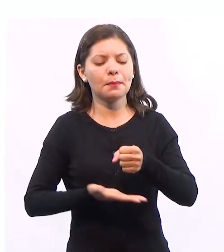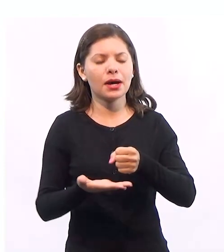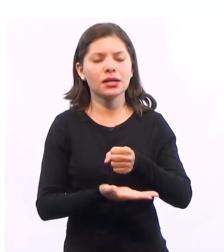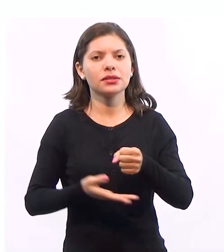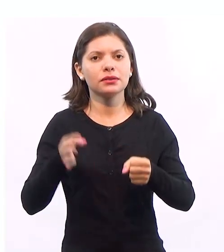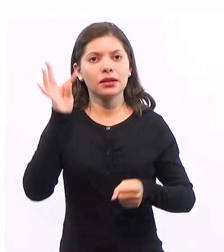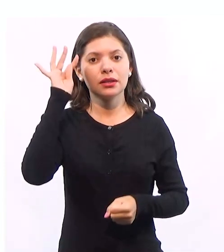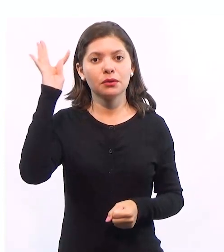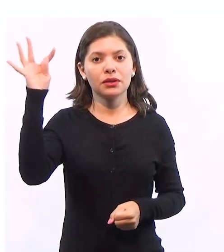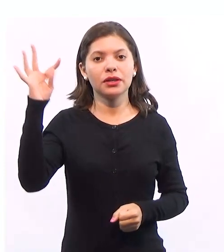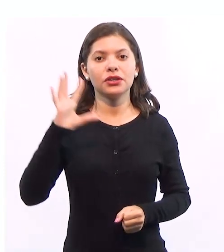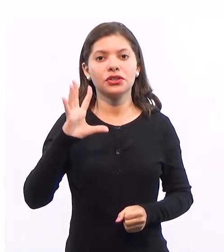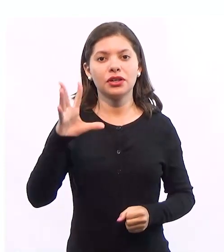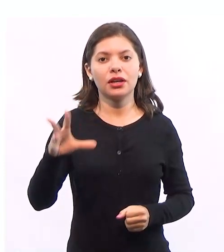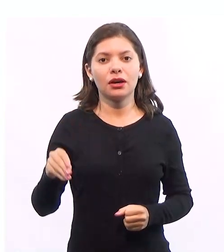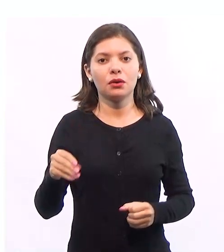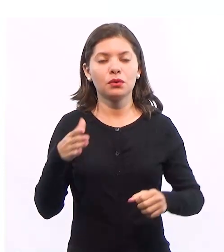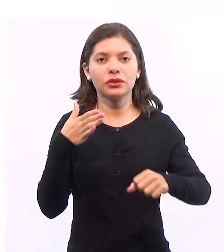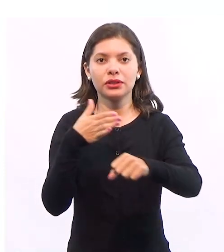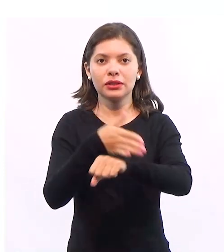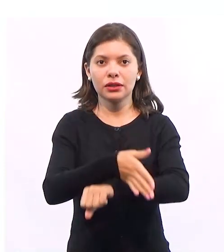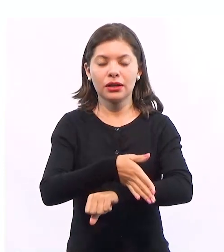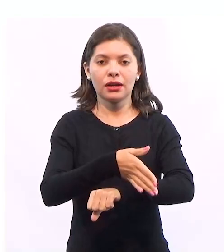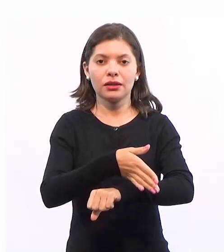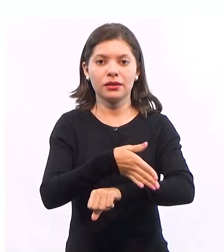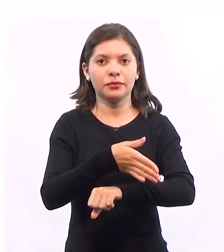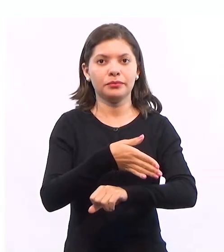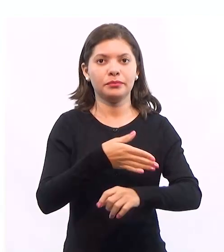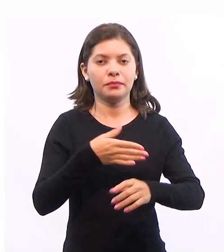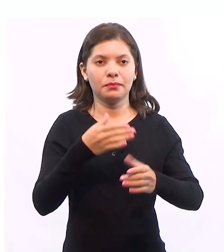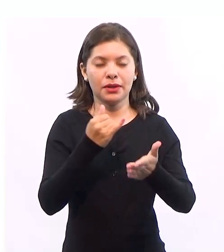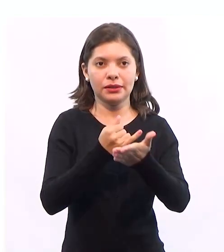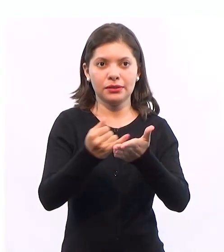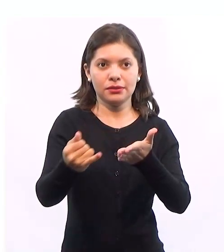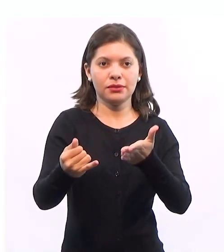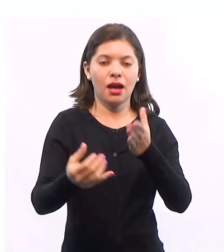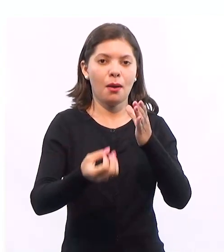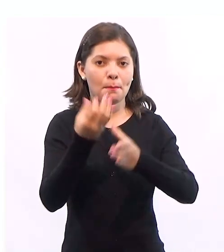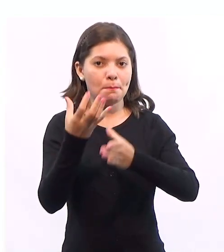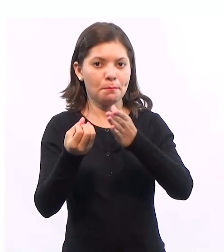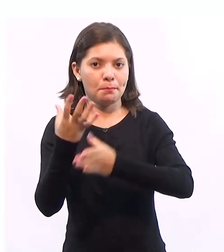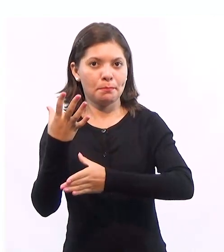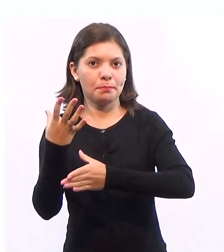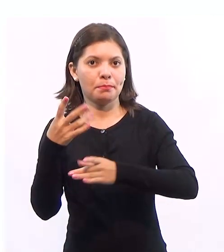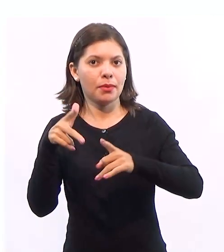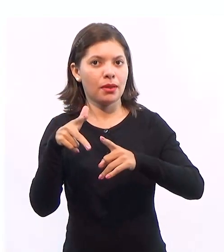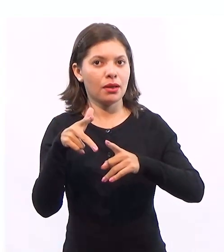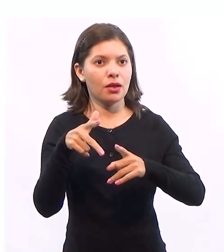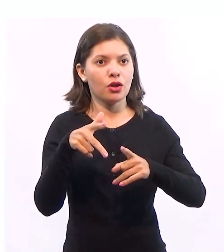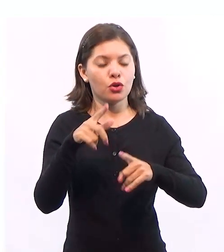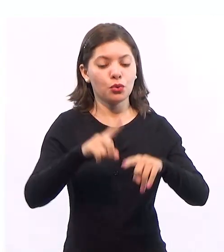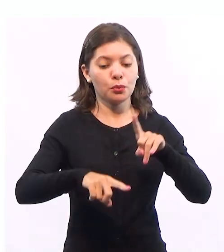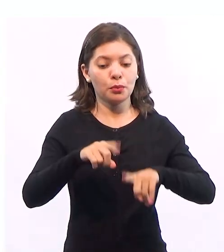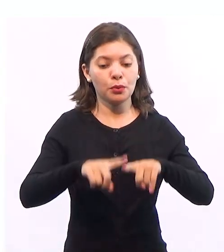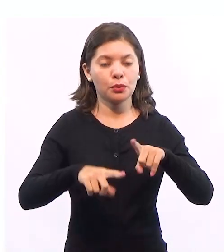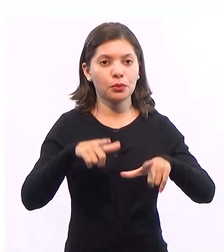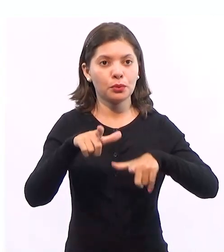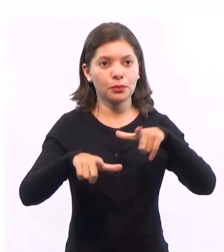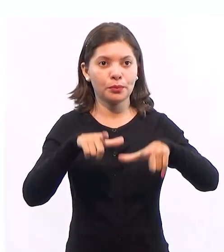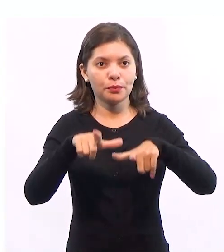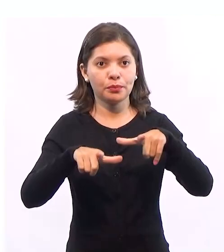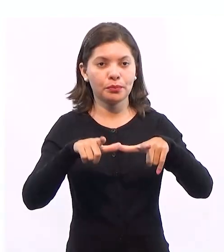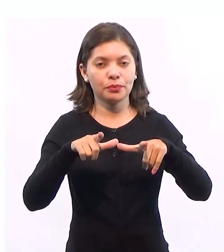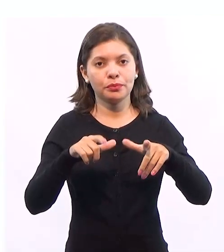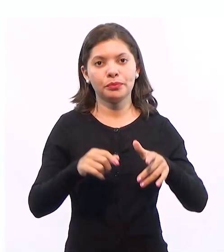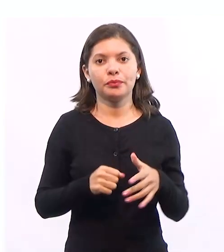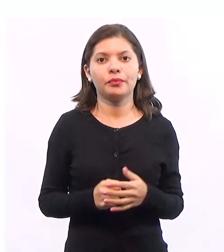aí da teoria geral do sistema. Entrada de insumos, né, ou seja, matéria-prima para iniciar o processo de fabricação ou elaboração de um produto ou